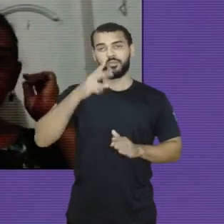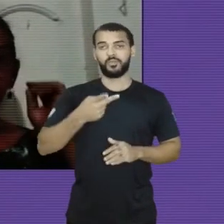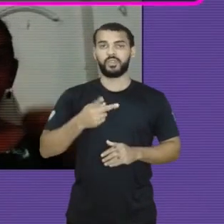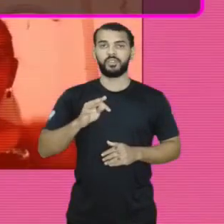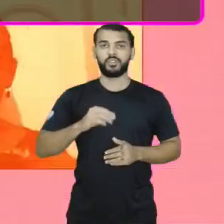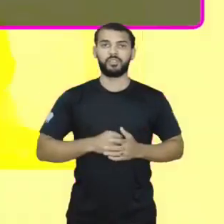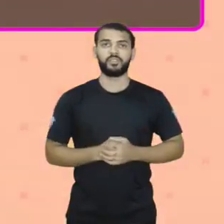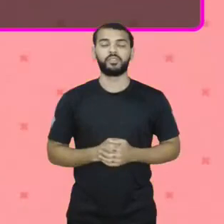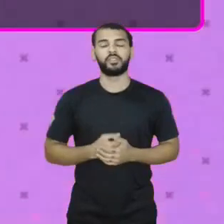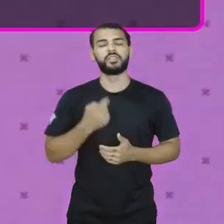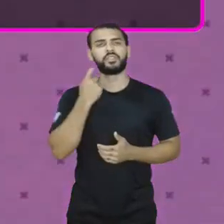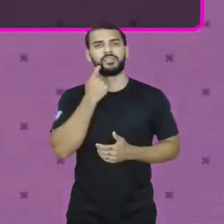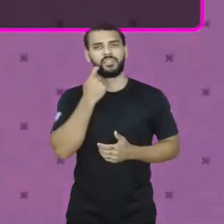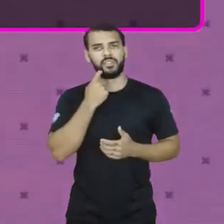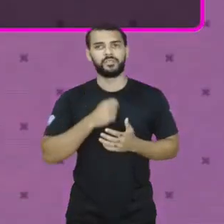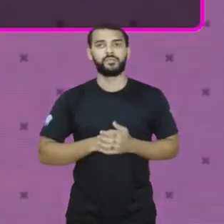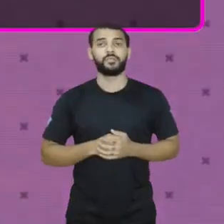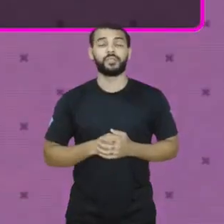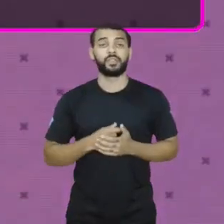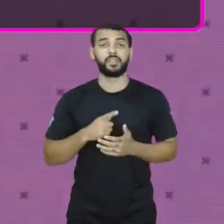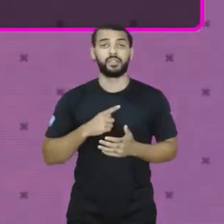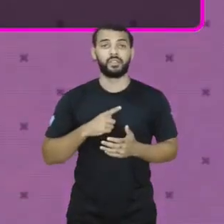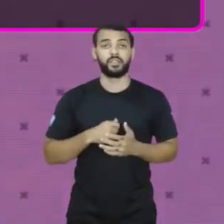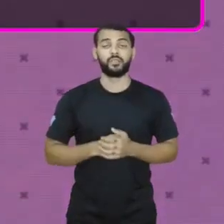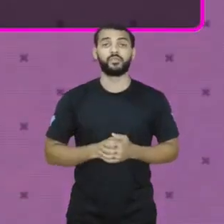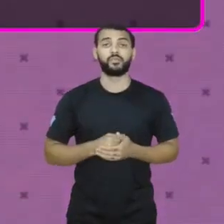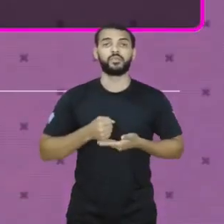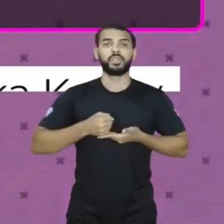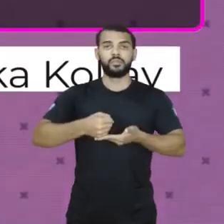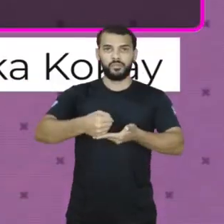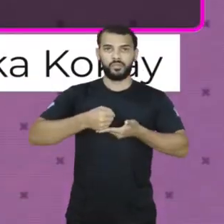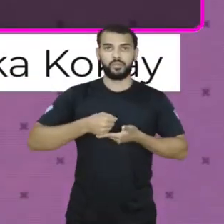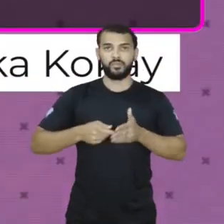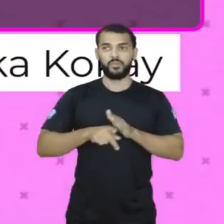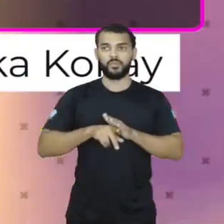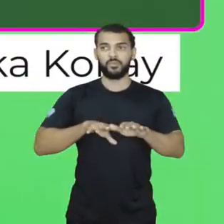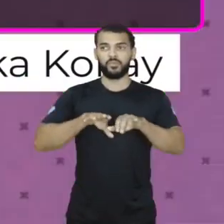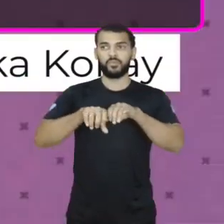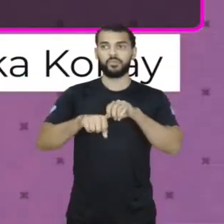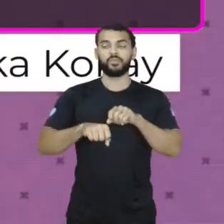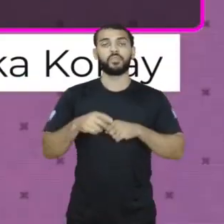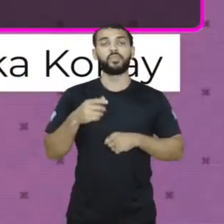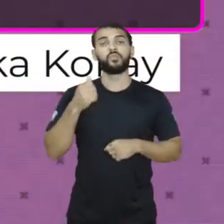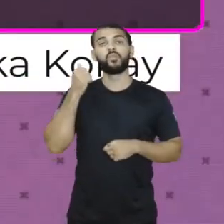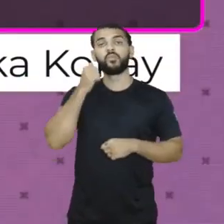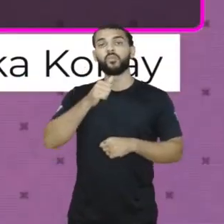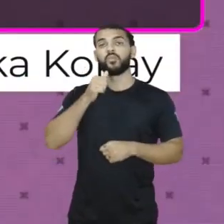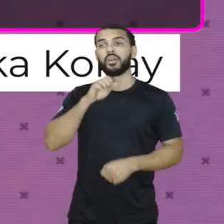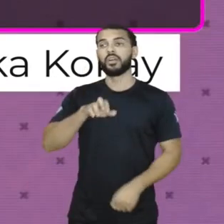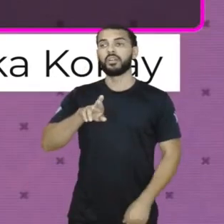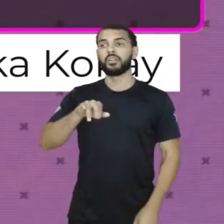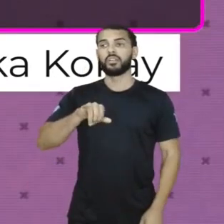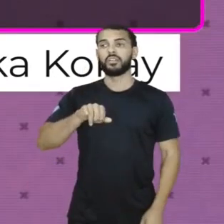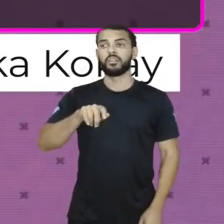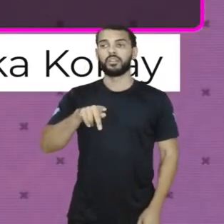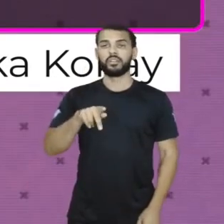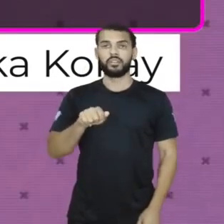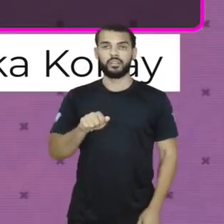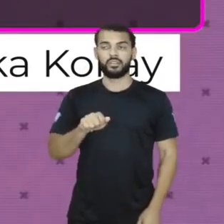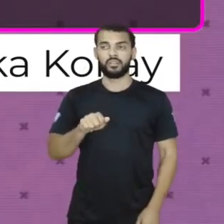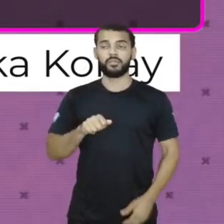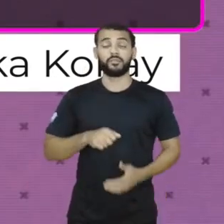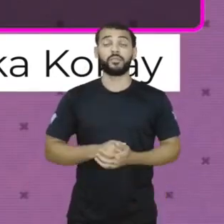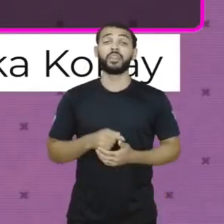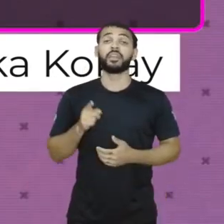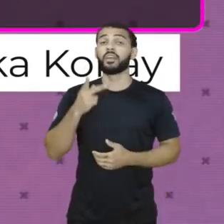Nesta sexta-feira, recebemos no TV Elas por Elas Formação a deputada federal Érica Cocai. Ela fala conosco sobre a